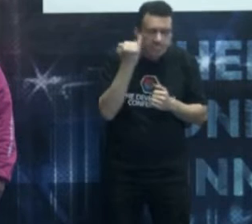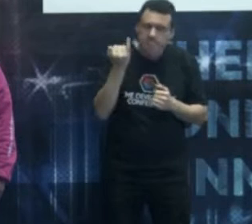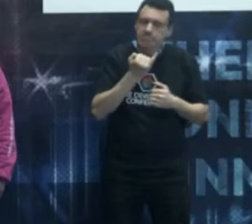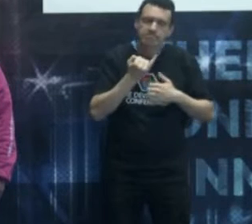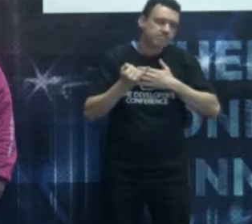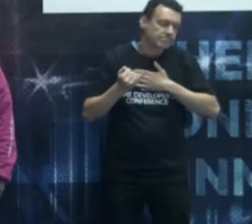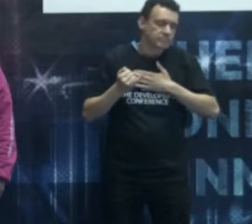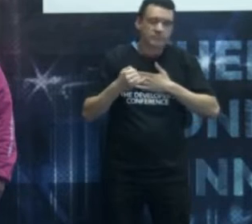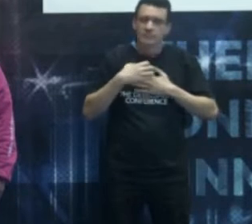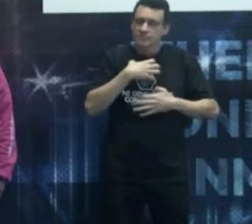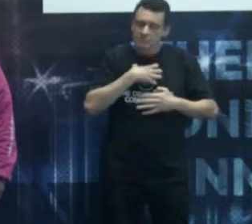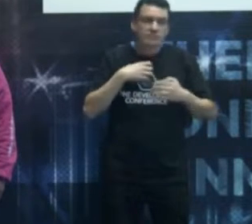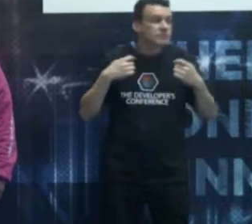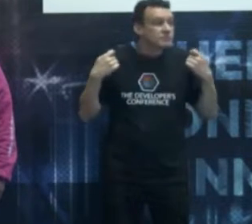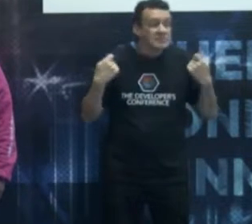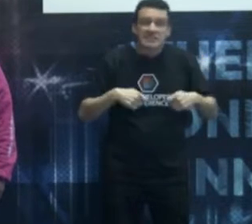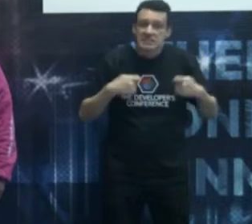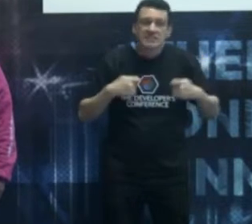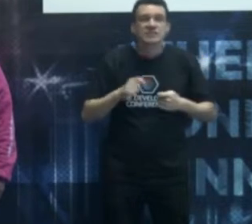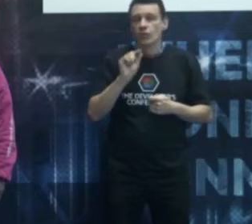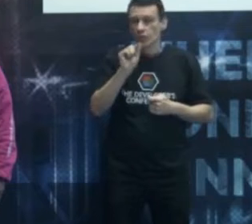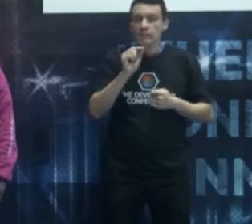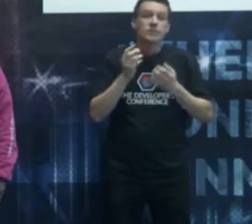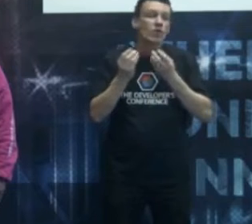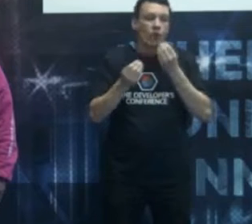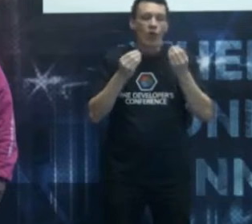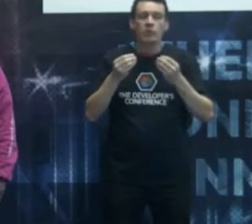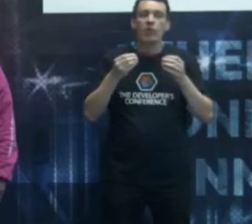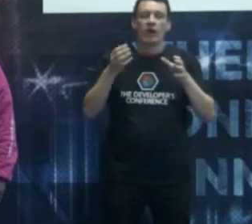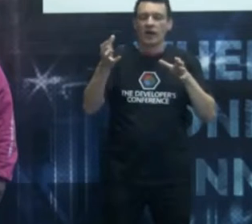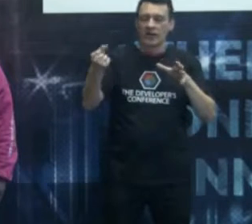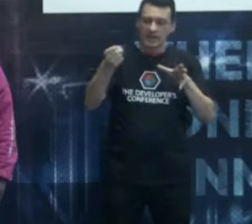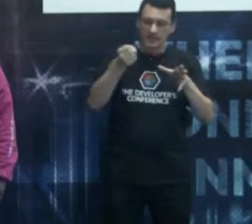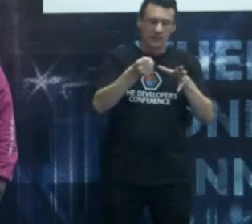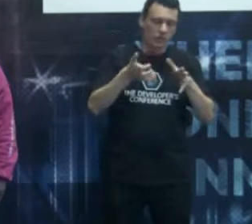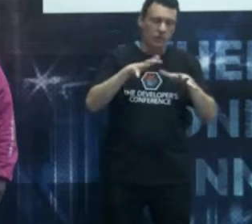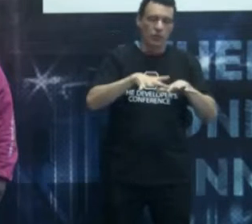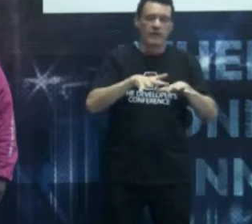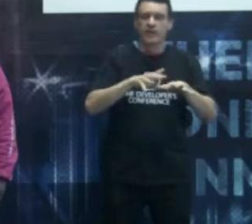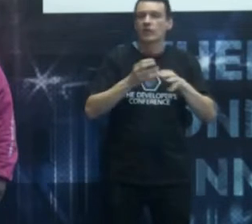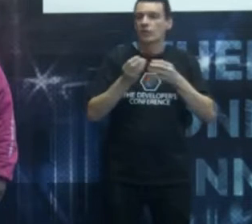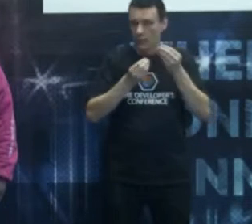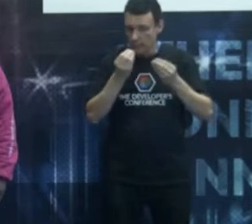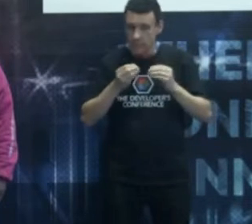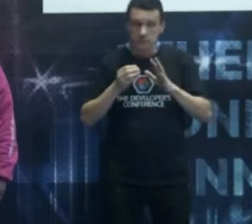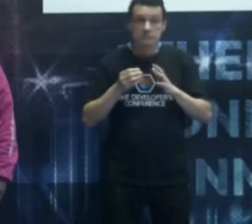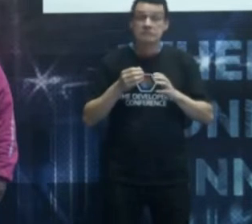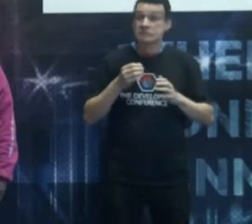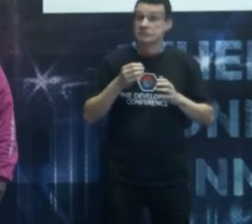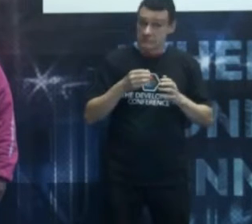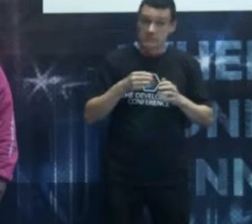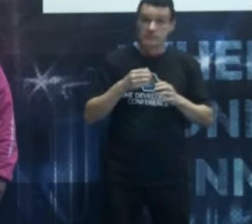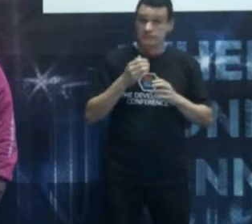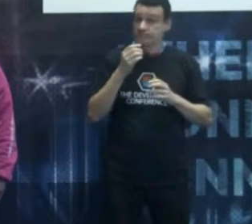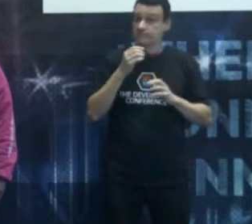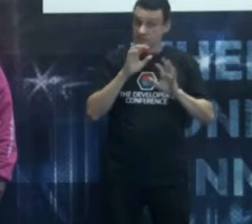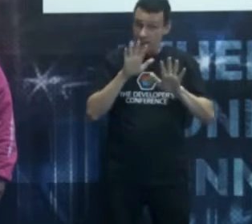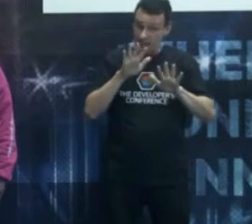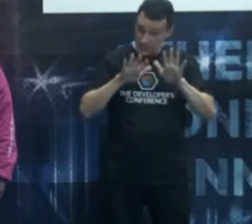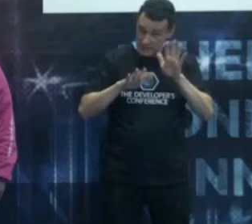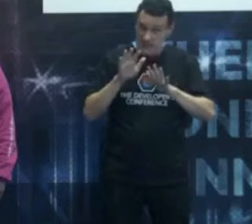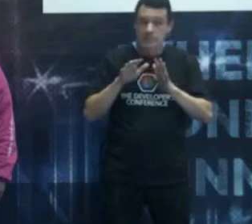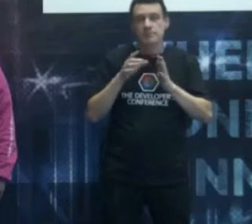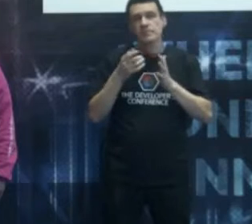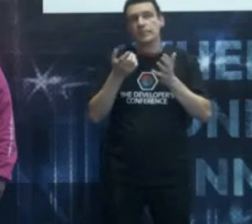Como incluir pessoas com deficiência? Eu acredito que muitas vezes essa pergunta ela vem muito recheada